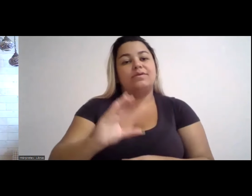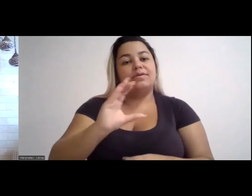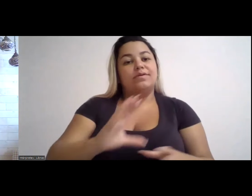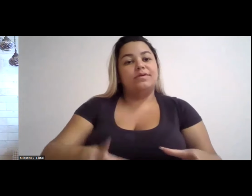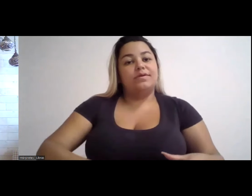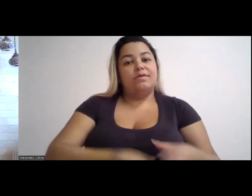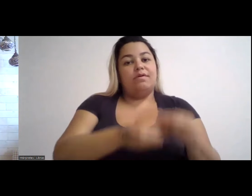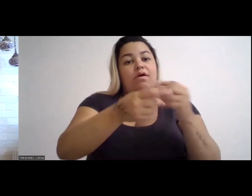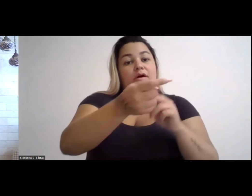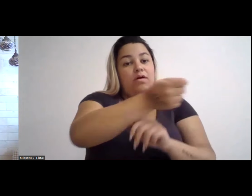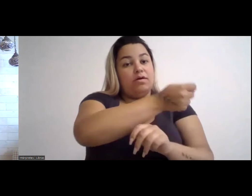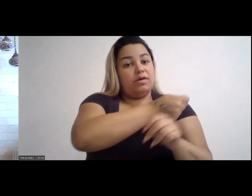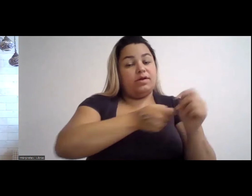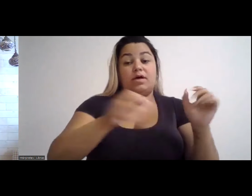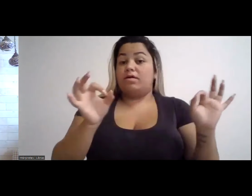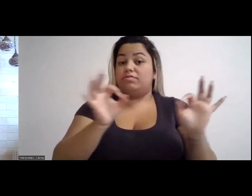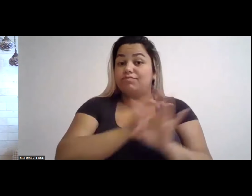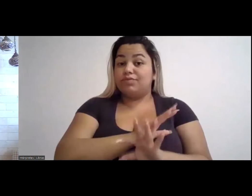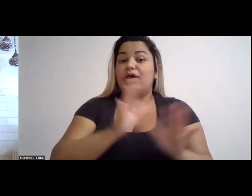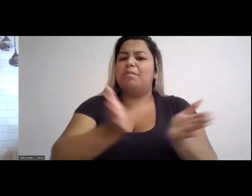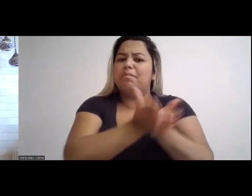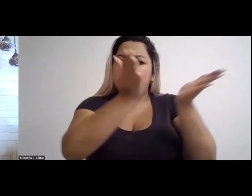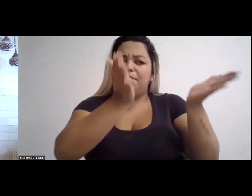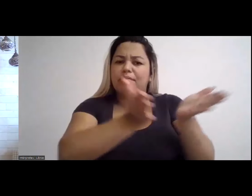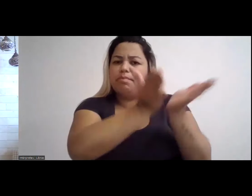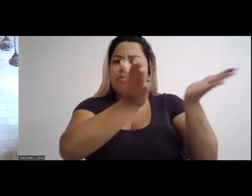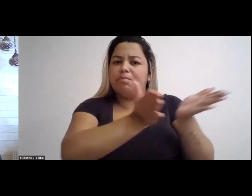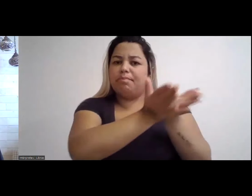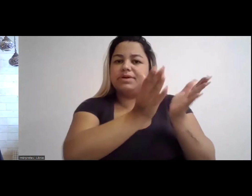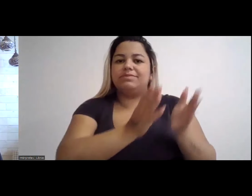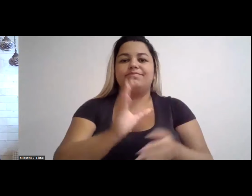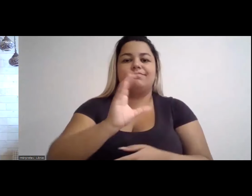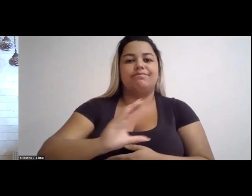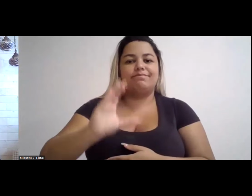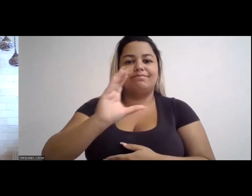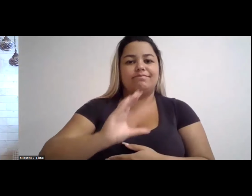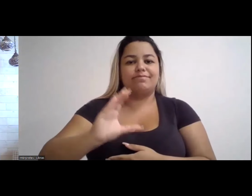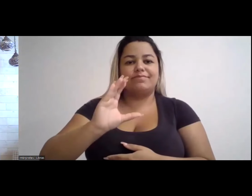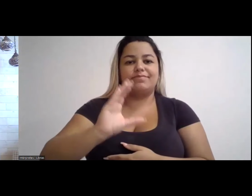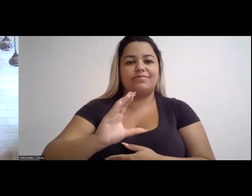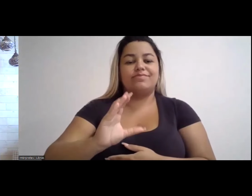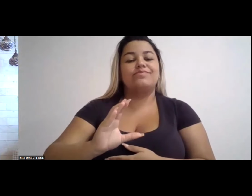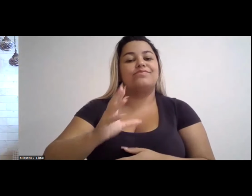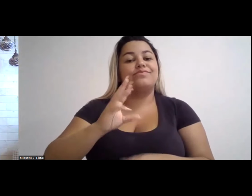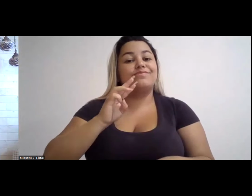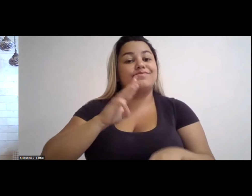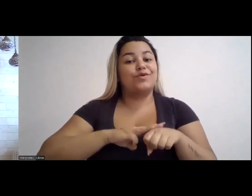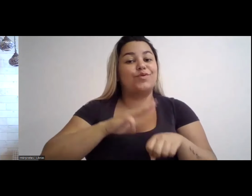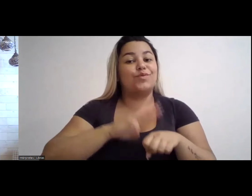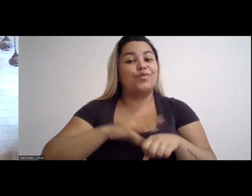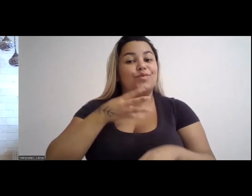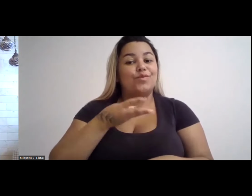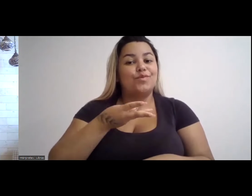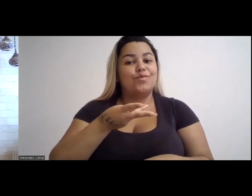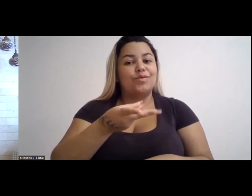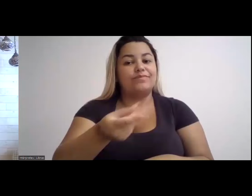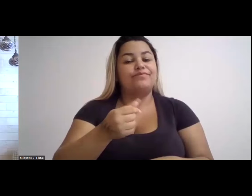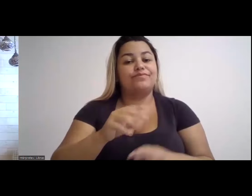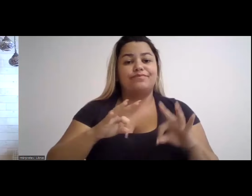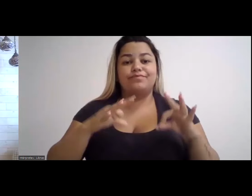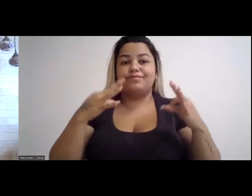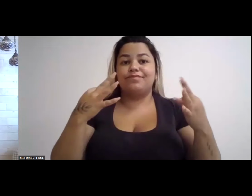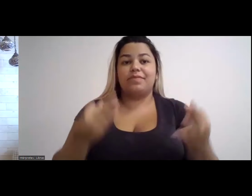economia, terminou sendo a mais pobre das ciências, talvez por tentar matematizar, quantificar tudo e perder essa